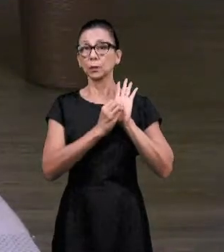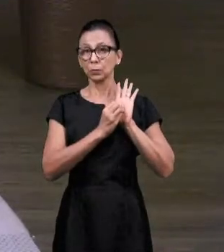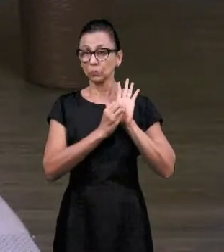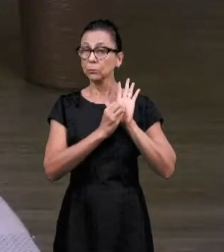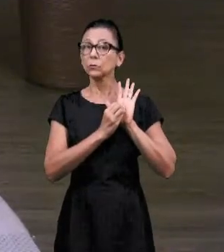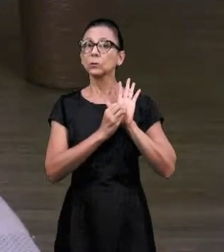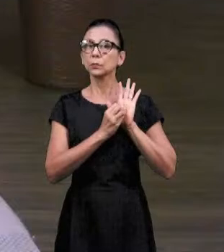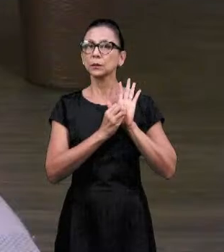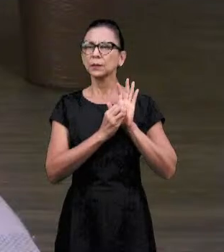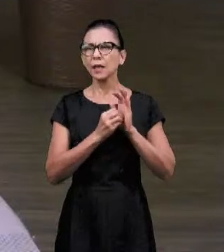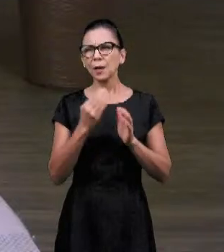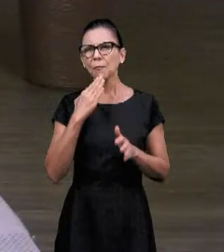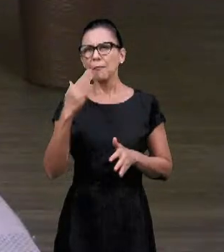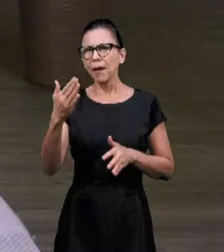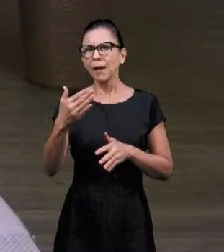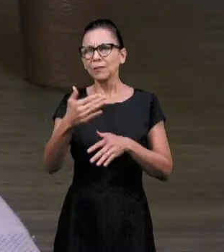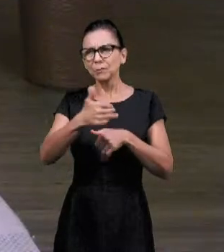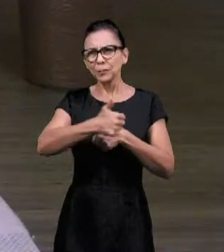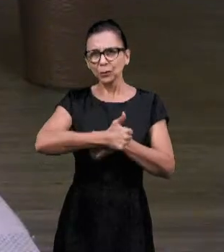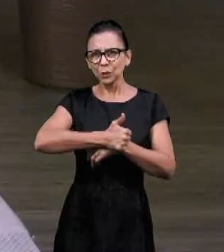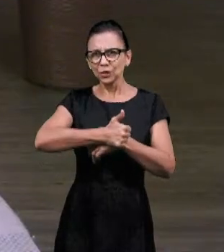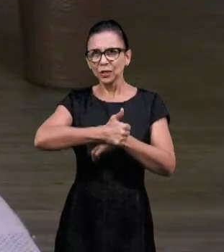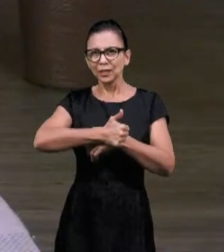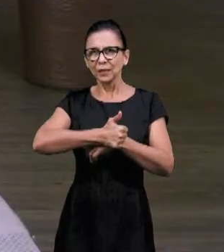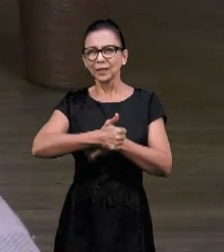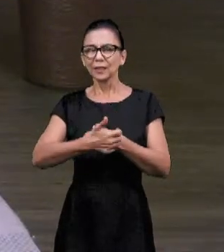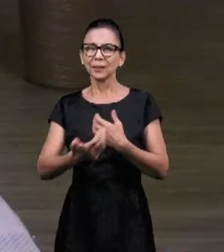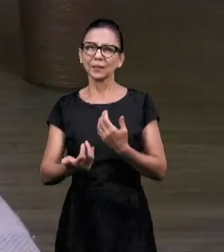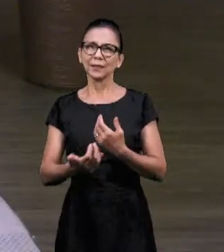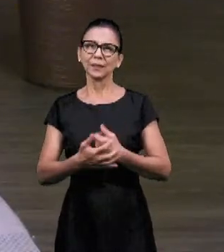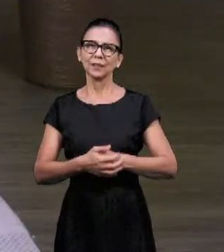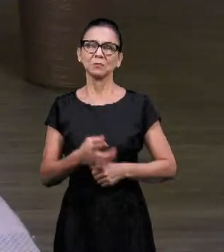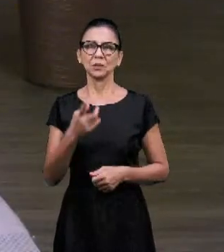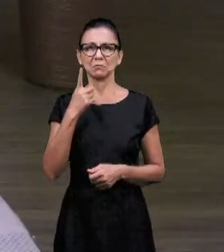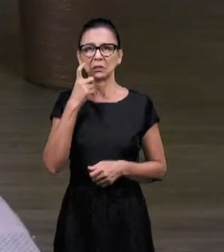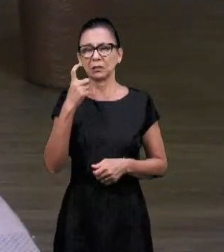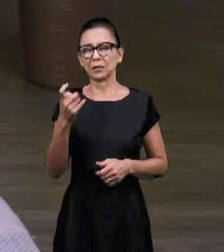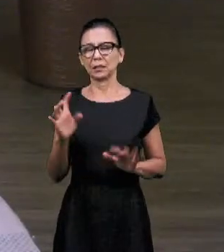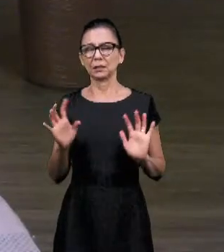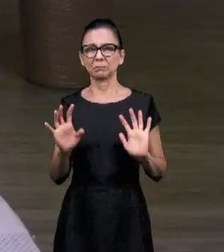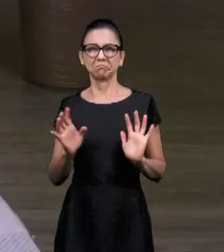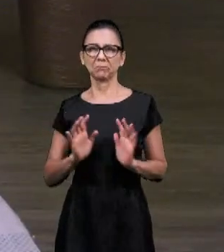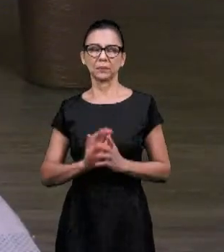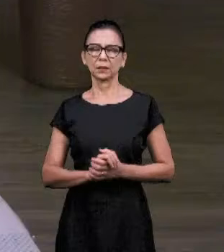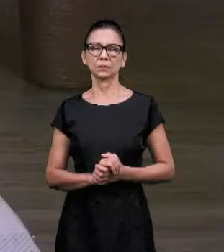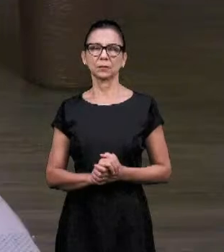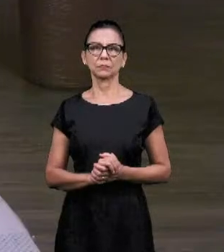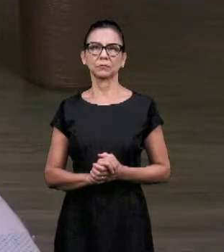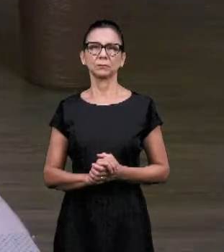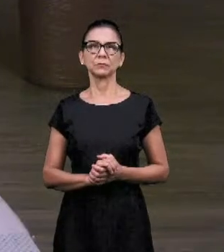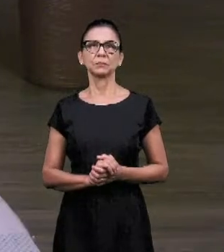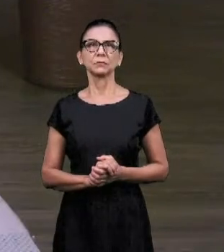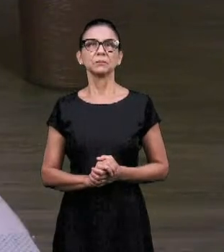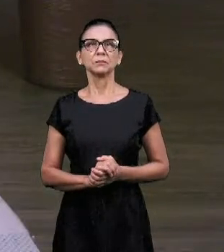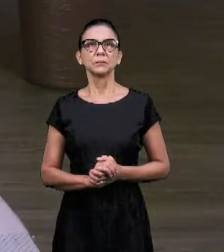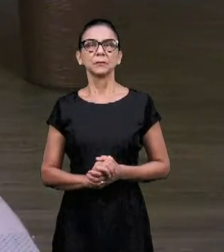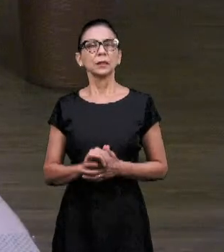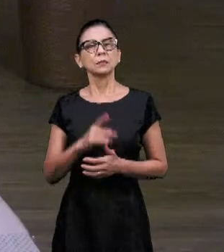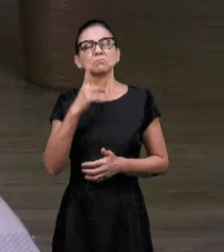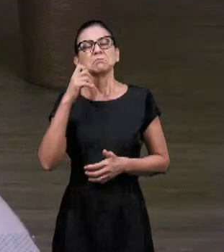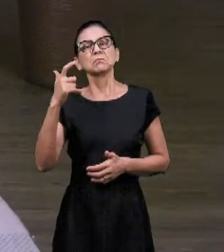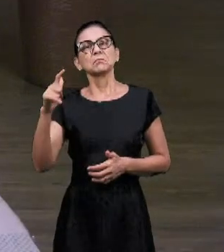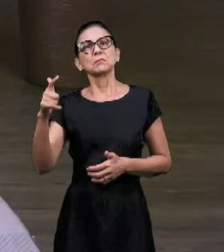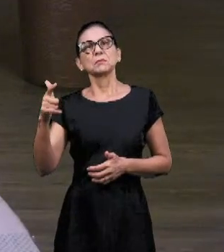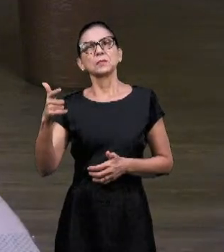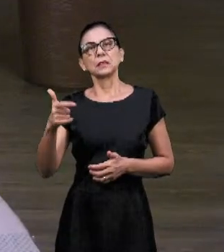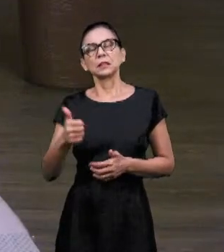isso, exatamente por isso. A diferença é que nós não temos interesse nenhum, nosso canal não é monetizado, nós não temos interesse nenhum em valores